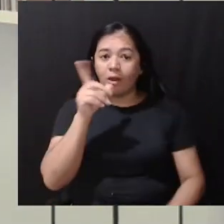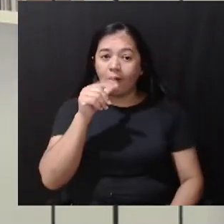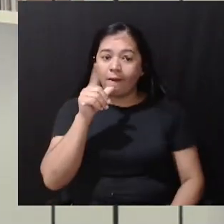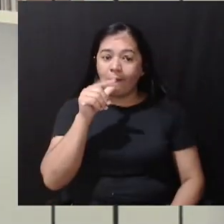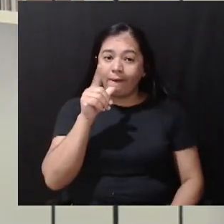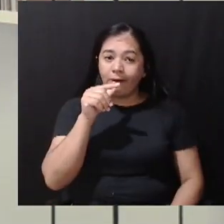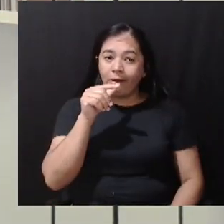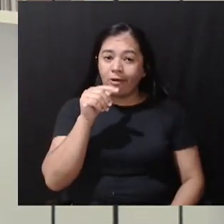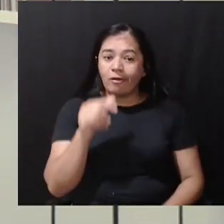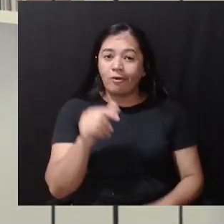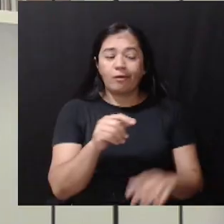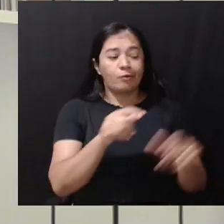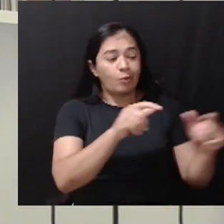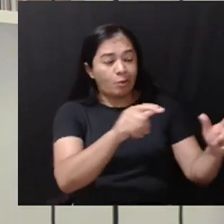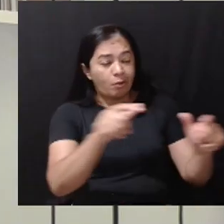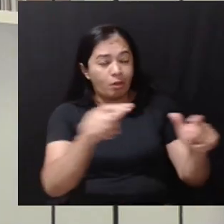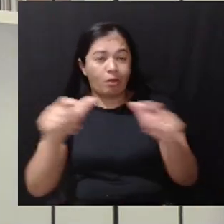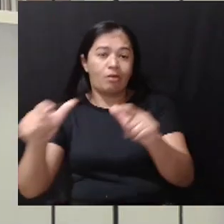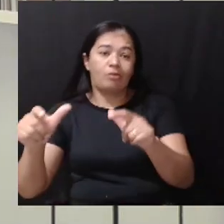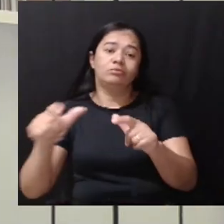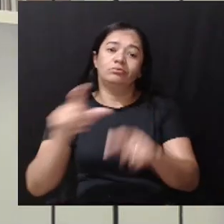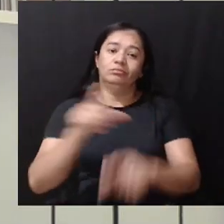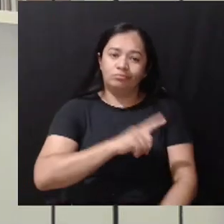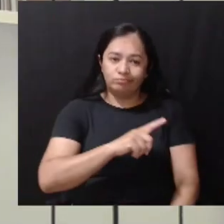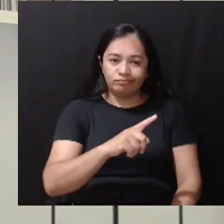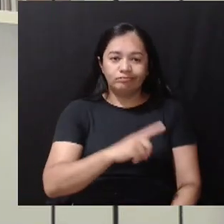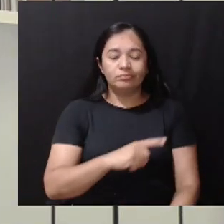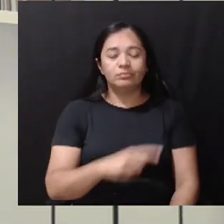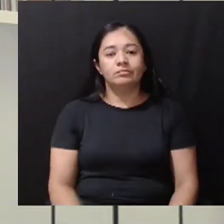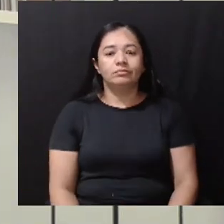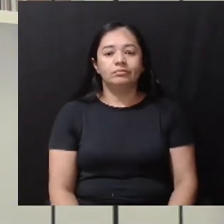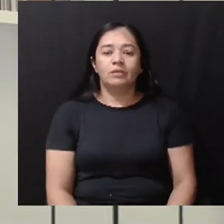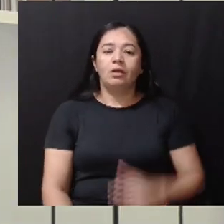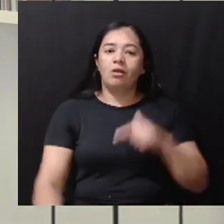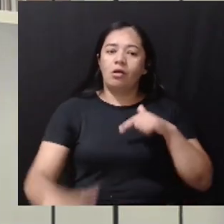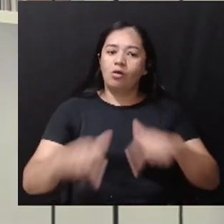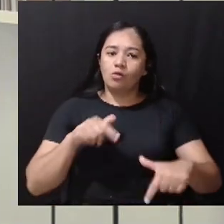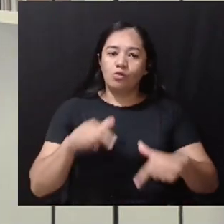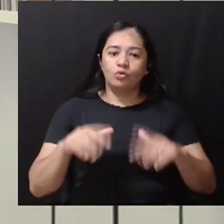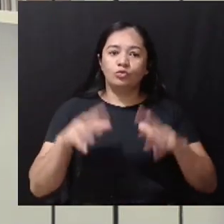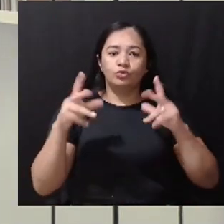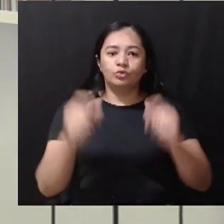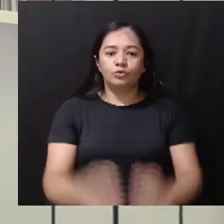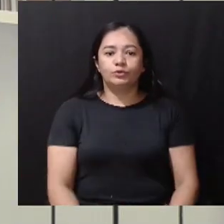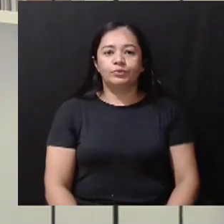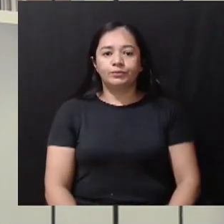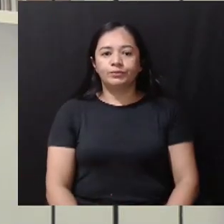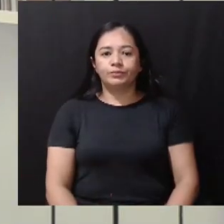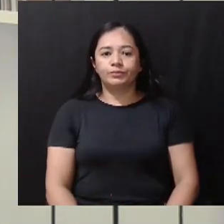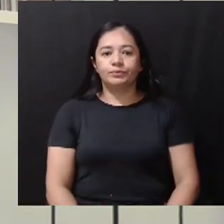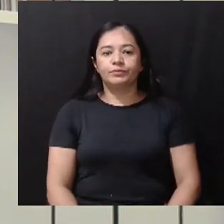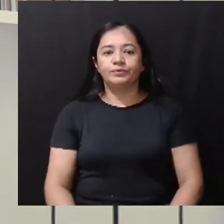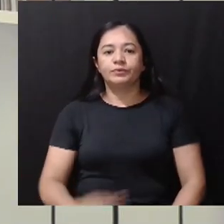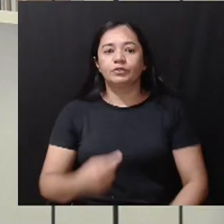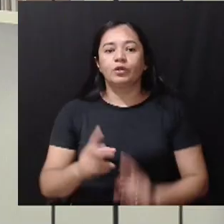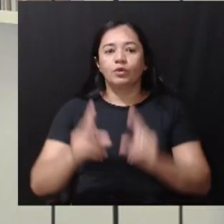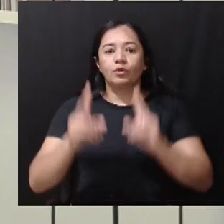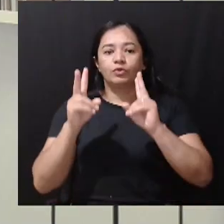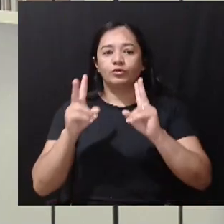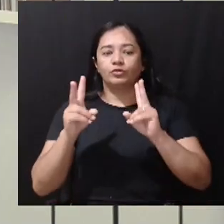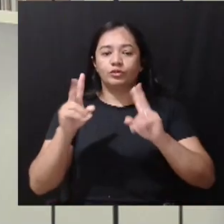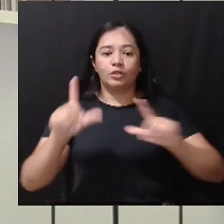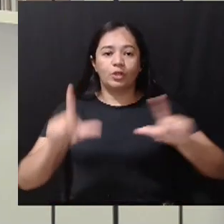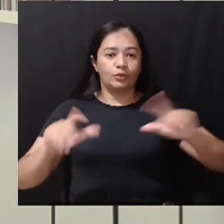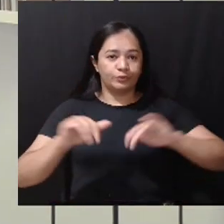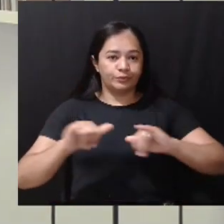muitos terrenos, em muitas residências, então é um trabalho de todos. Bom, a gente segue aqui com o Jornal Câmara Notícia, agora com